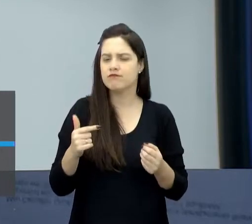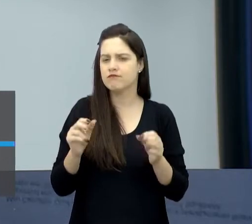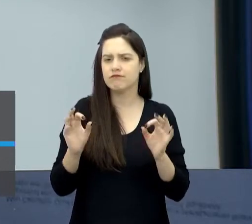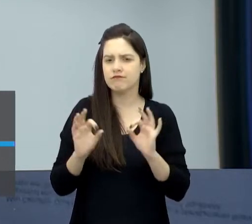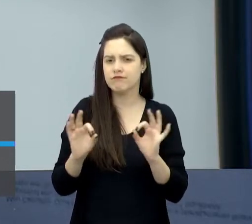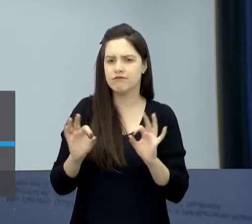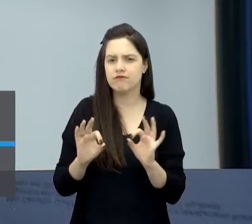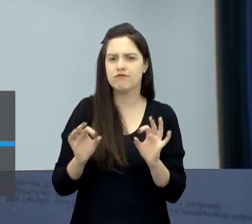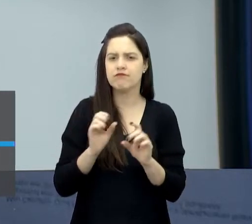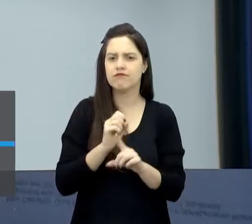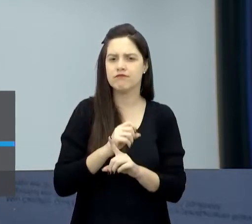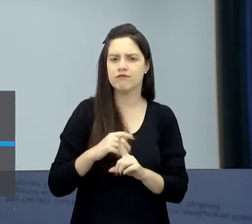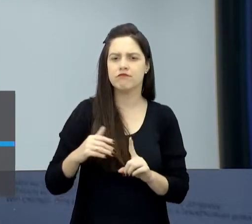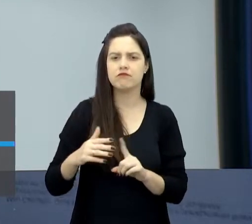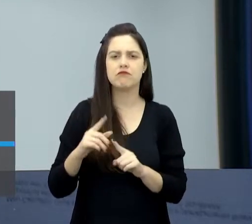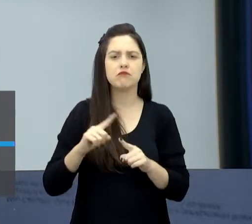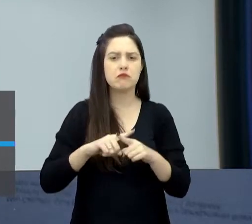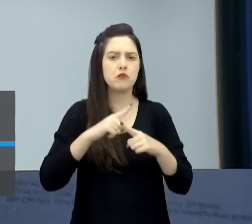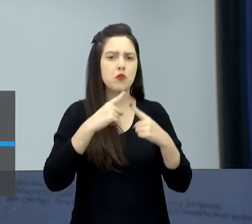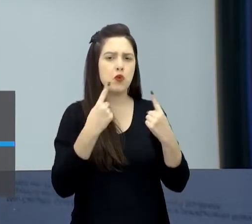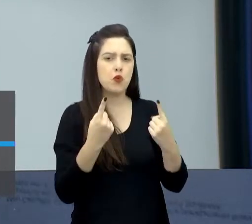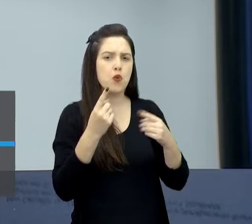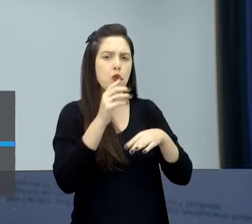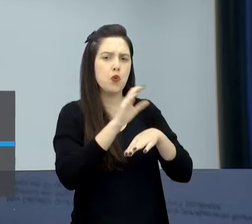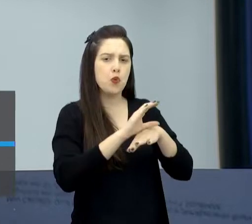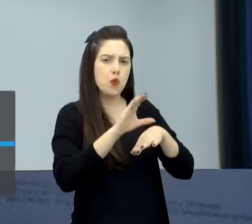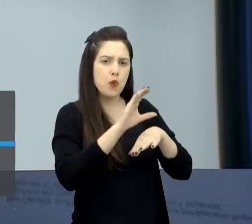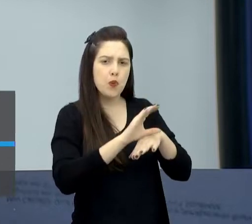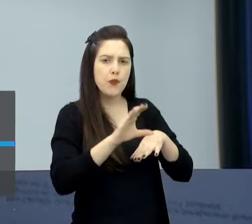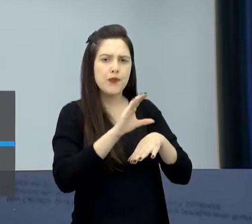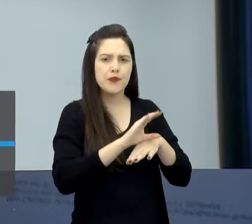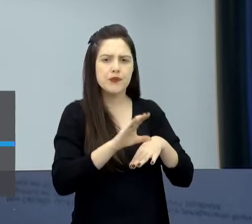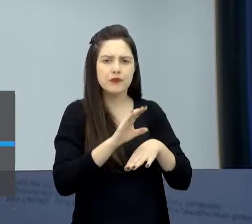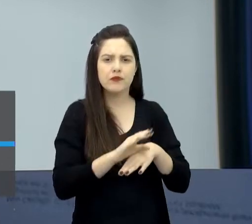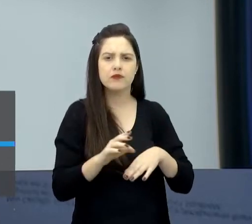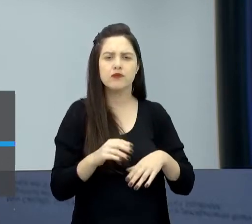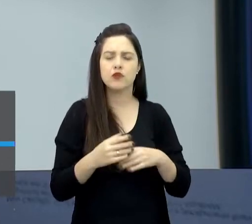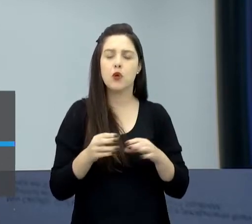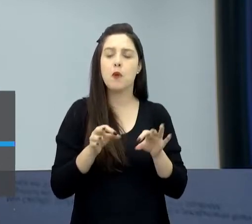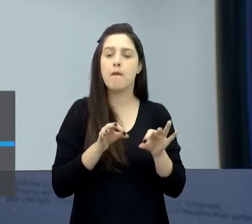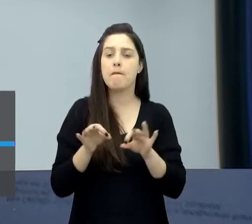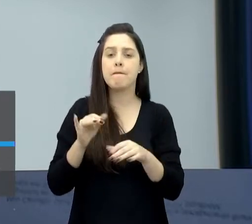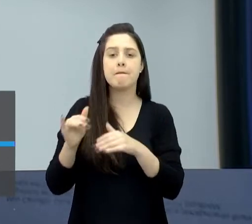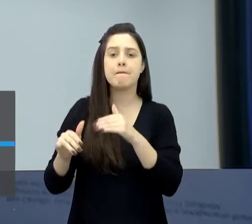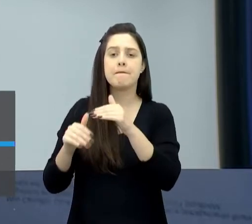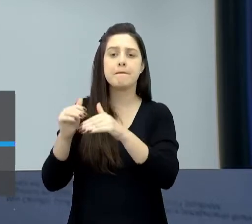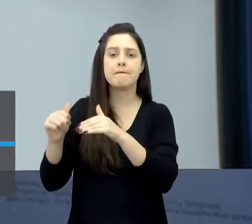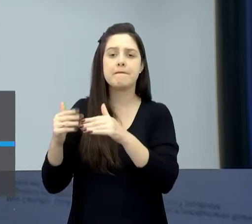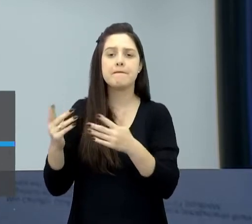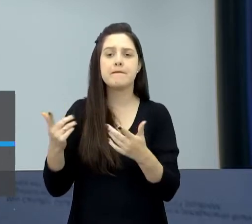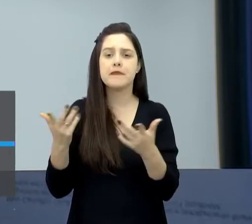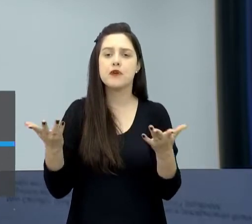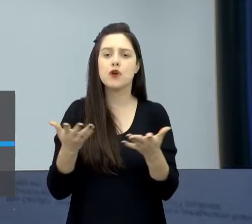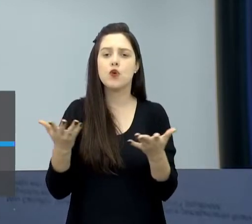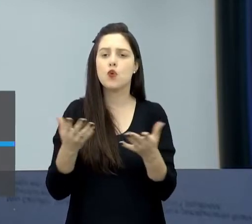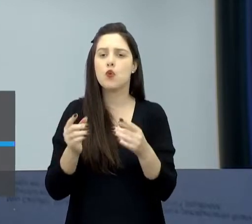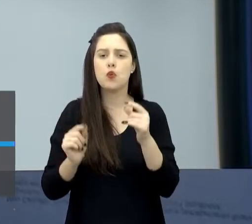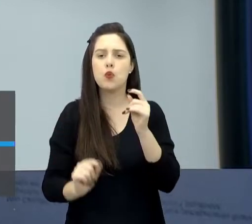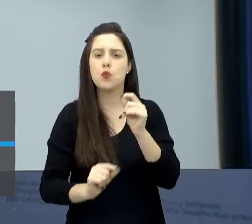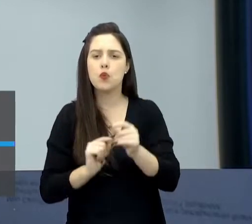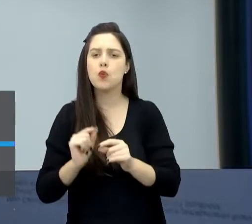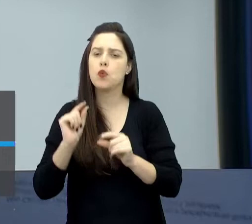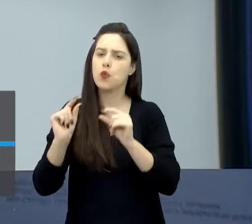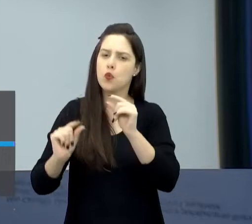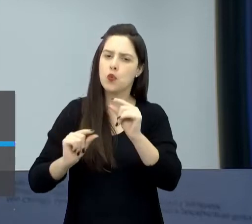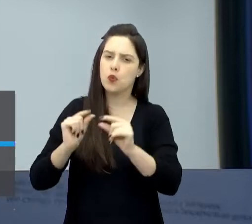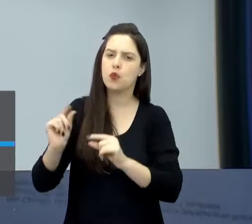nas redes sociais, mas eu fiz um curso de gestão de projetos e entrava a parte de orçamento. Então, o pouco que eu